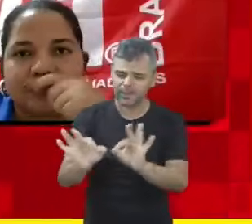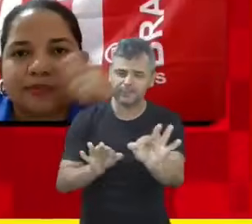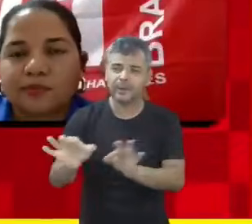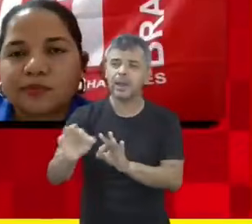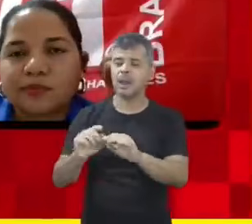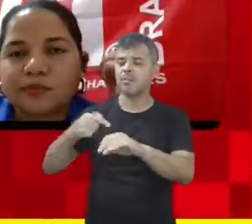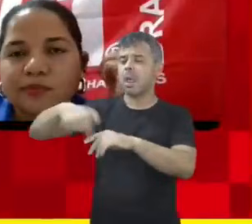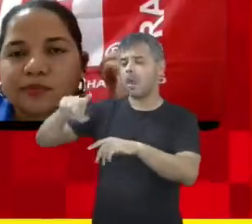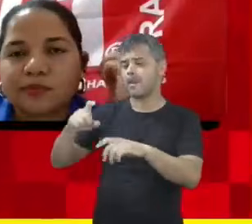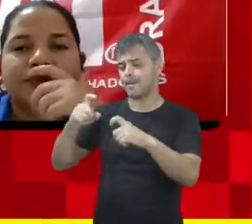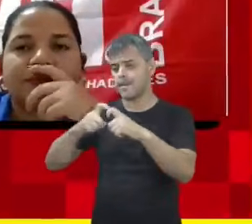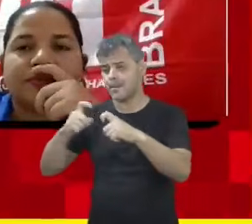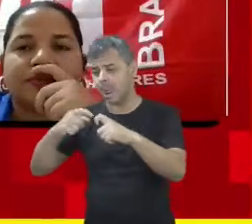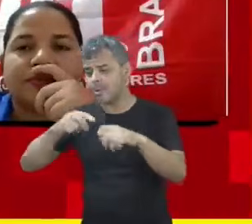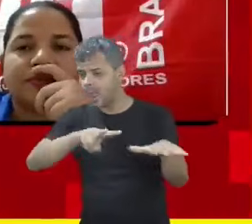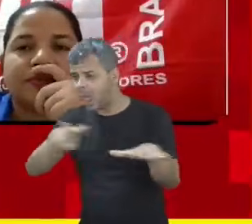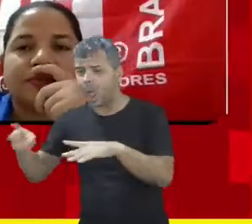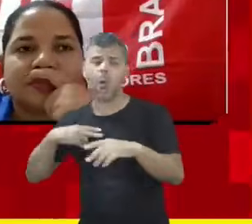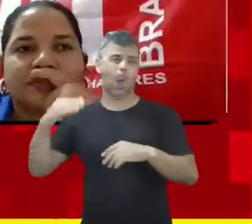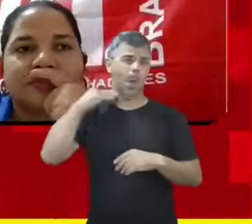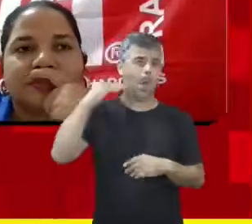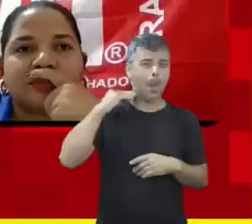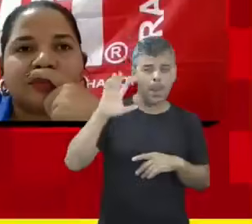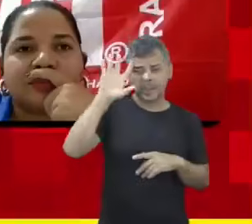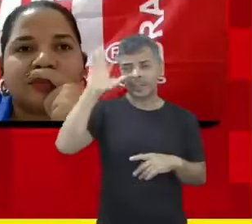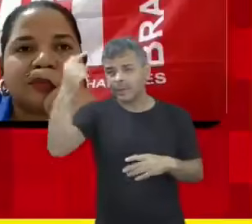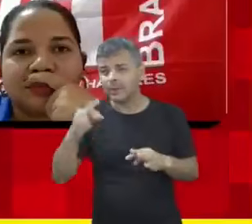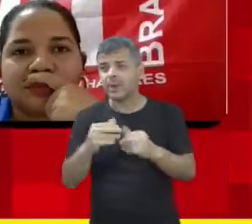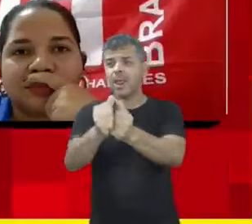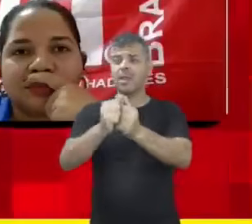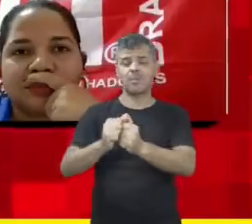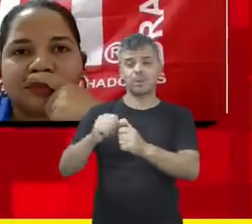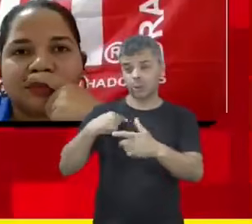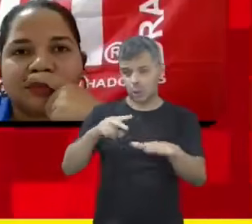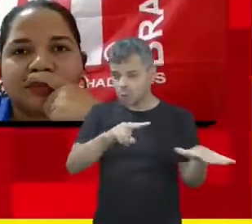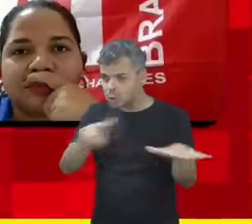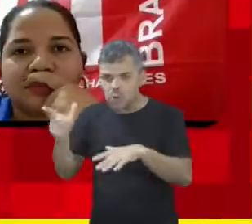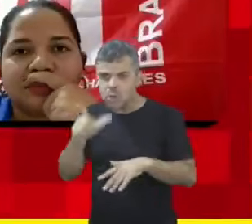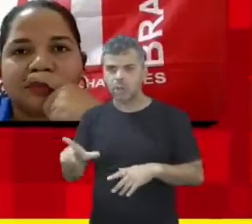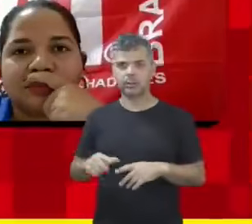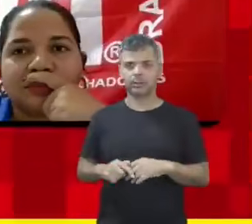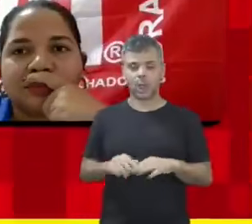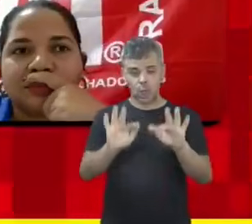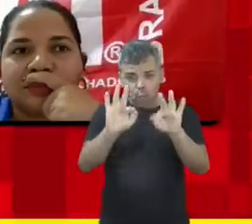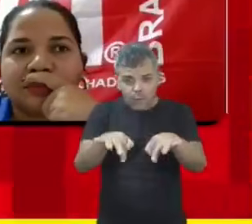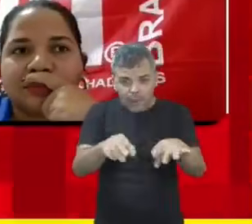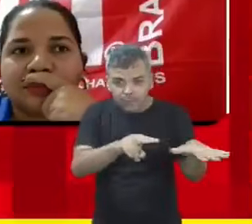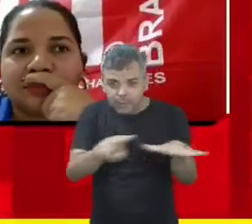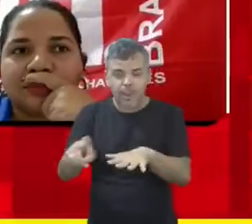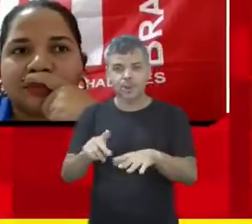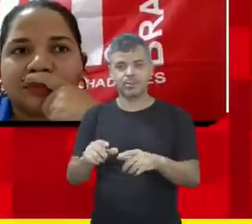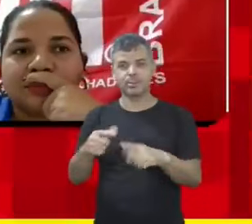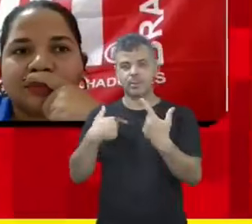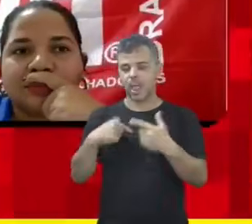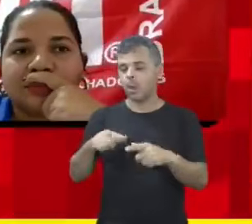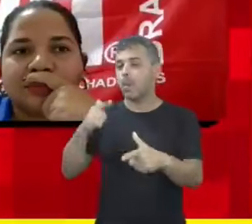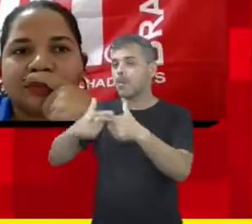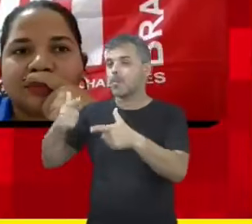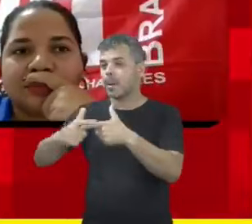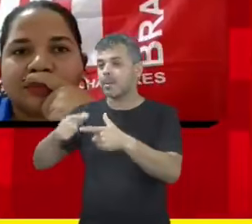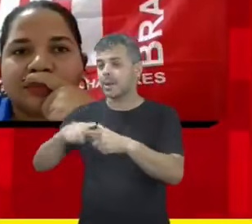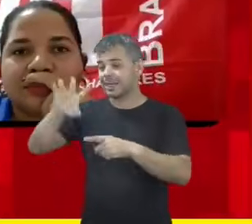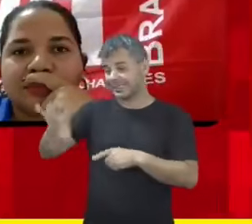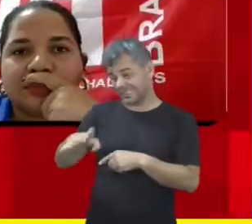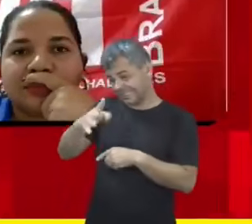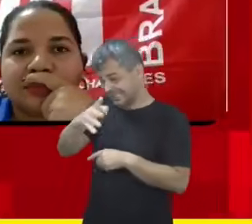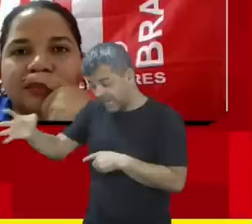para ir num médico no meio da semana, ir num banco, fazer coisas que só consegue no meio da semana e que no fim de semana não consegue, que é um grande problema da nossa escala